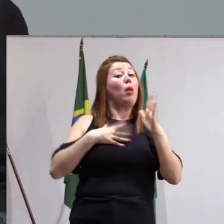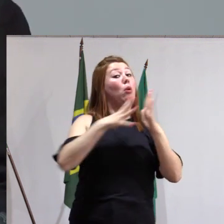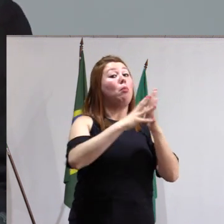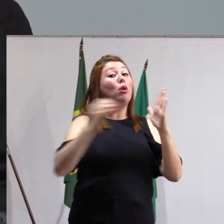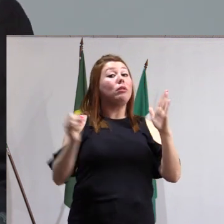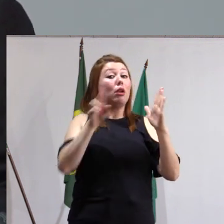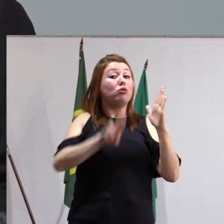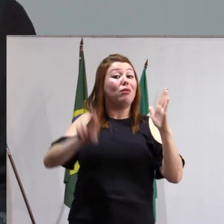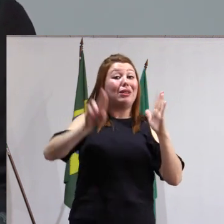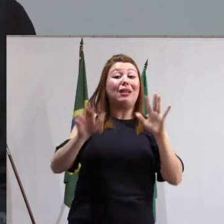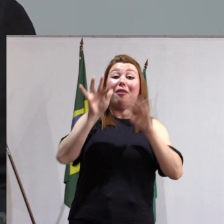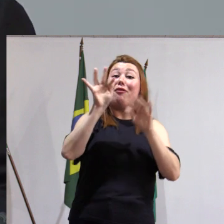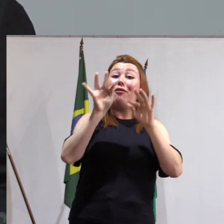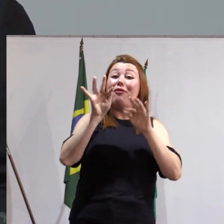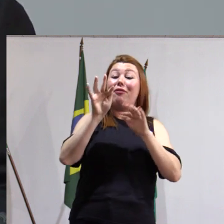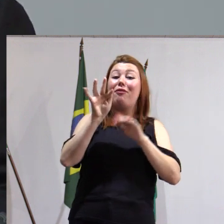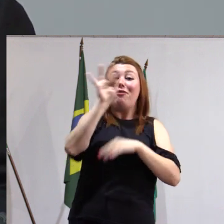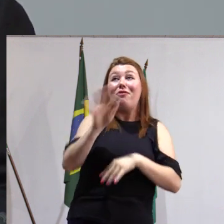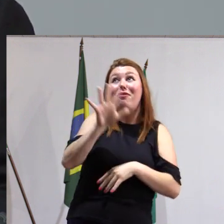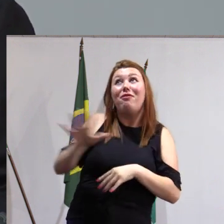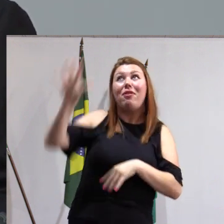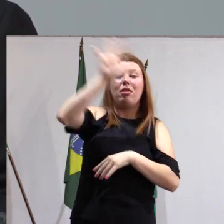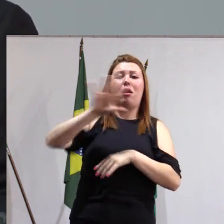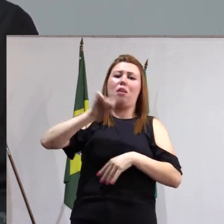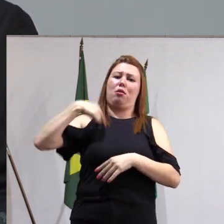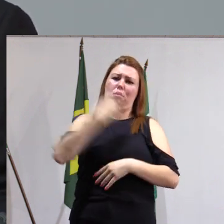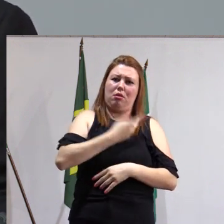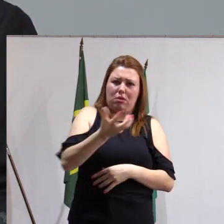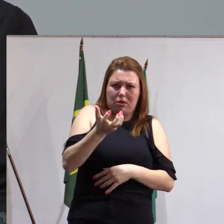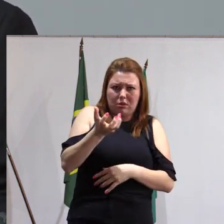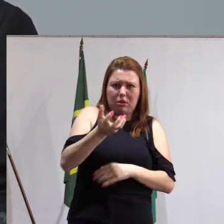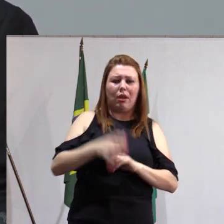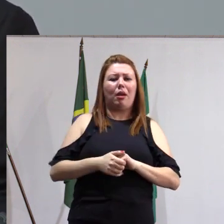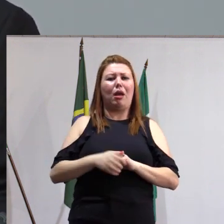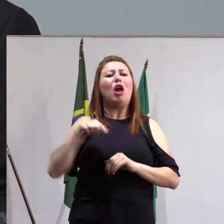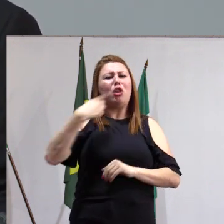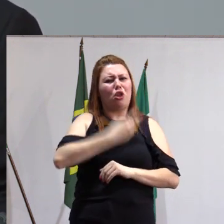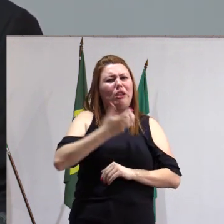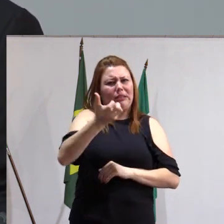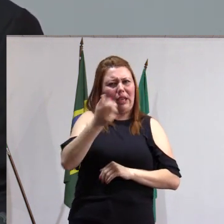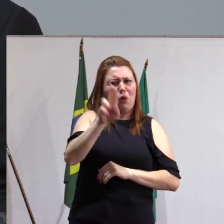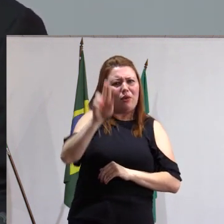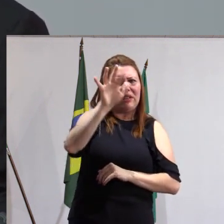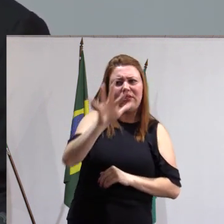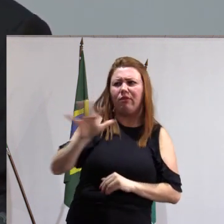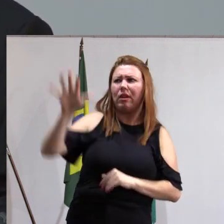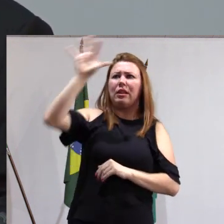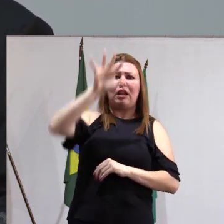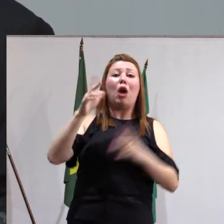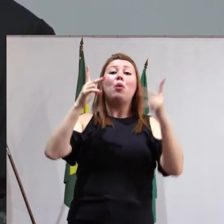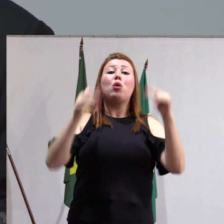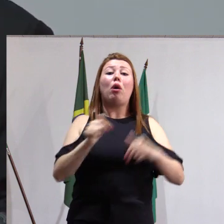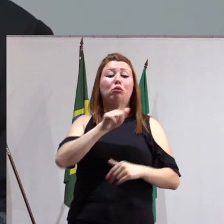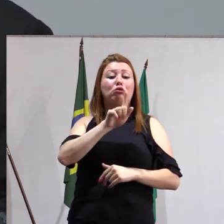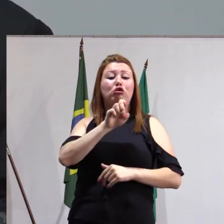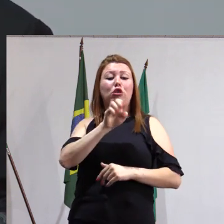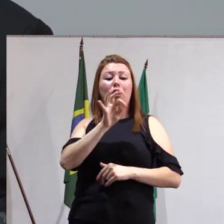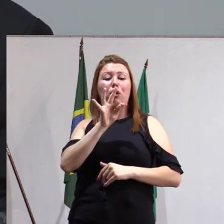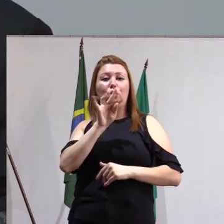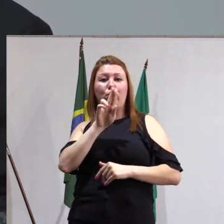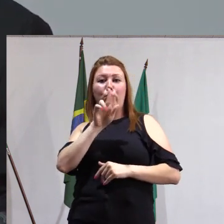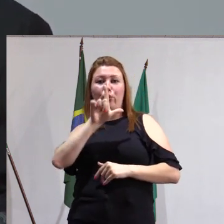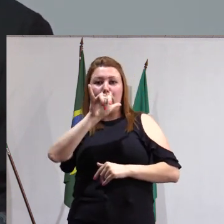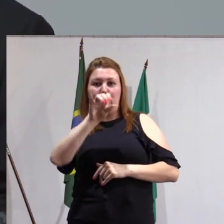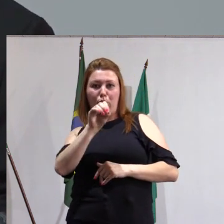federal que a gente quer. Será que a gente quer que a Universidade Federal vire algo como uma Fundação Getúlio Vargas?